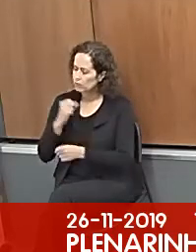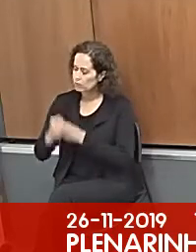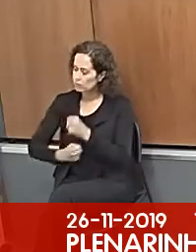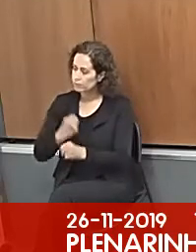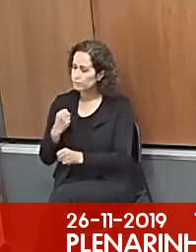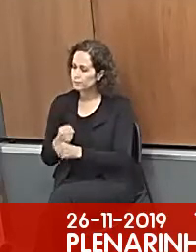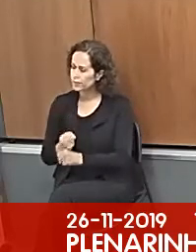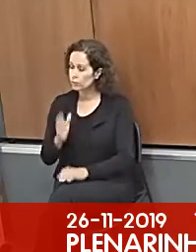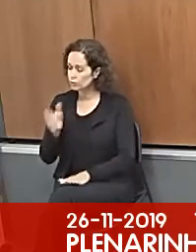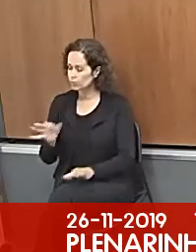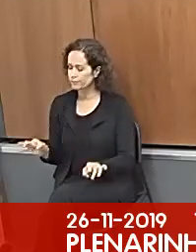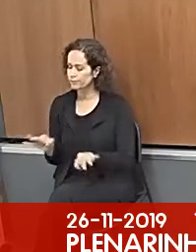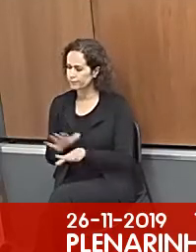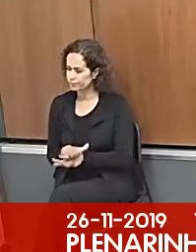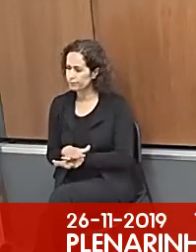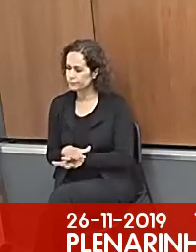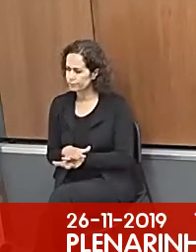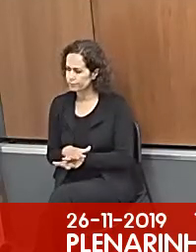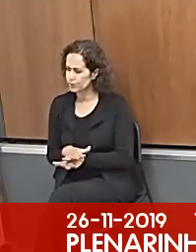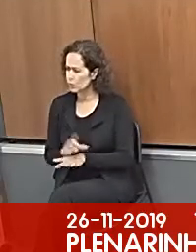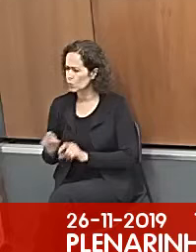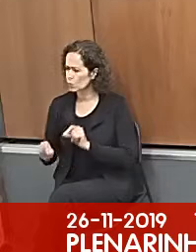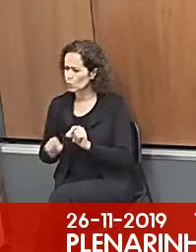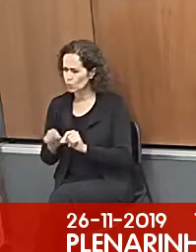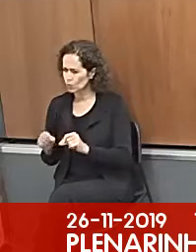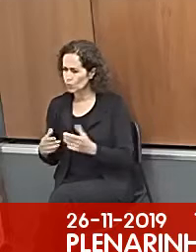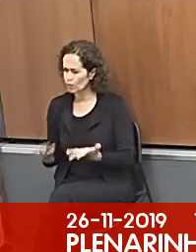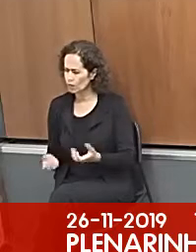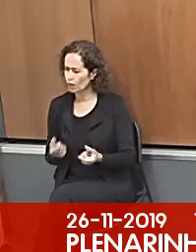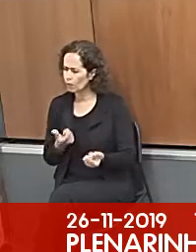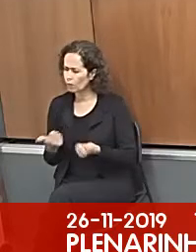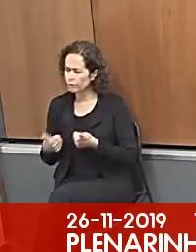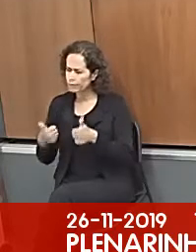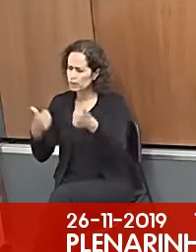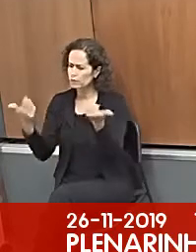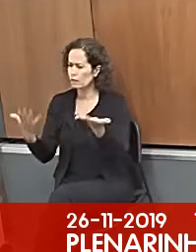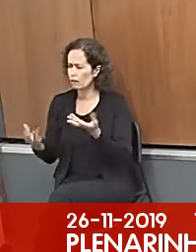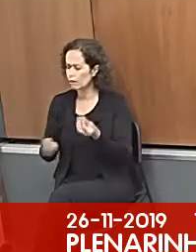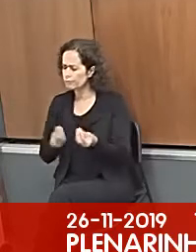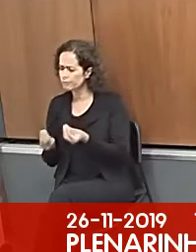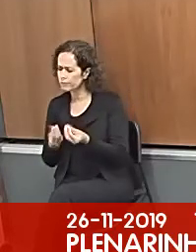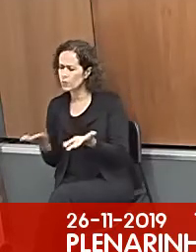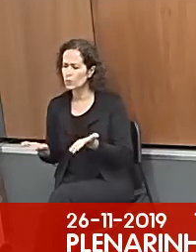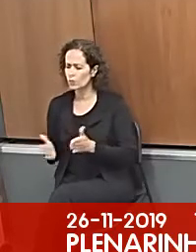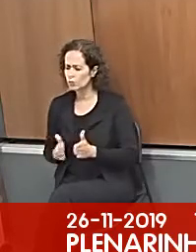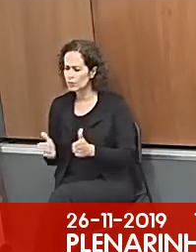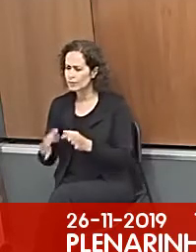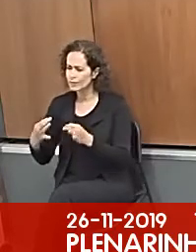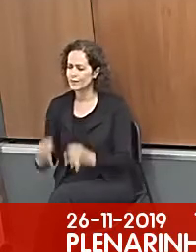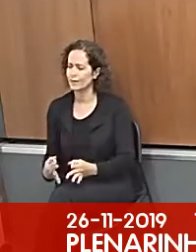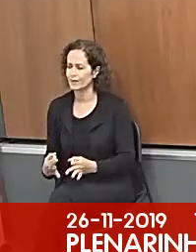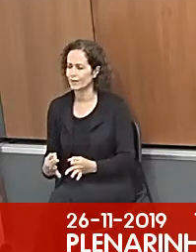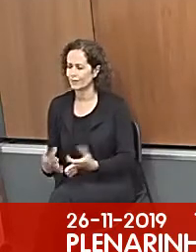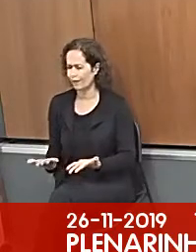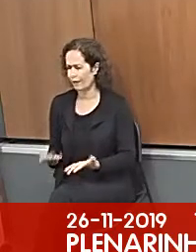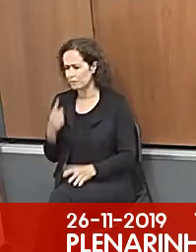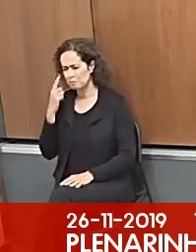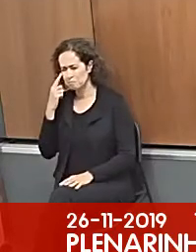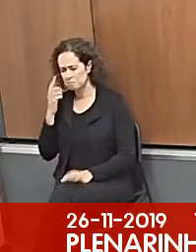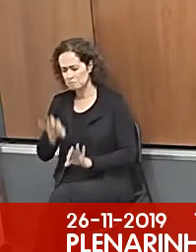estará pronto. E qual é? É essa qualificação? Qual é o caminho certo? Porque não é tão